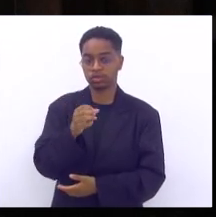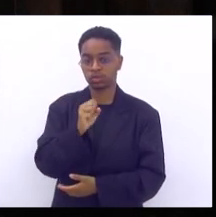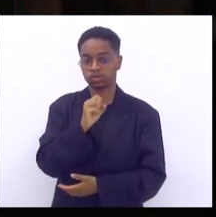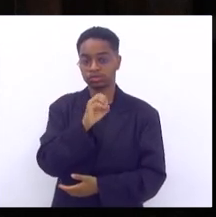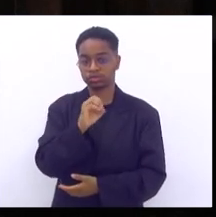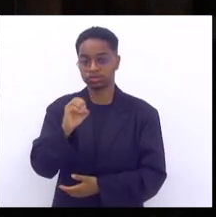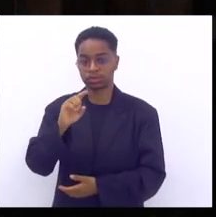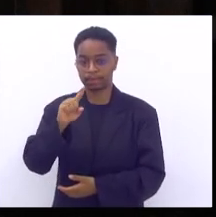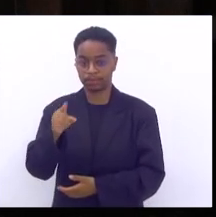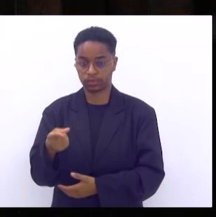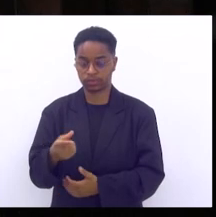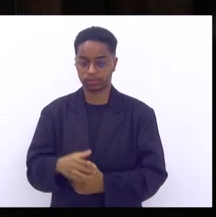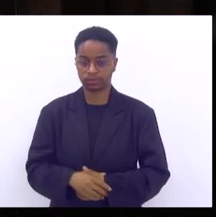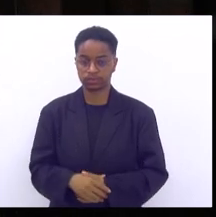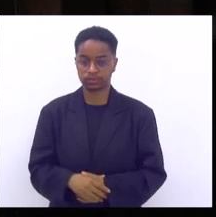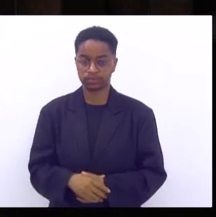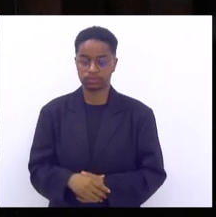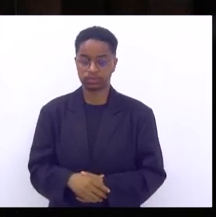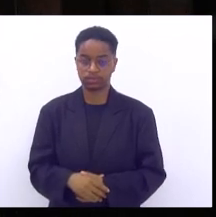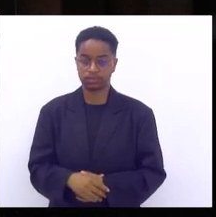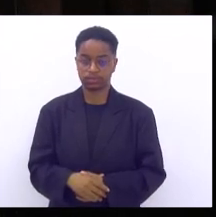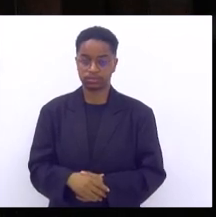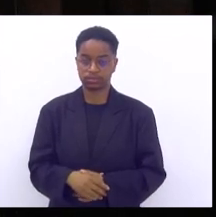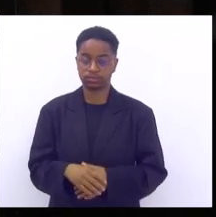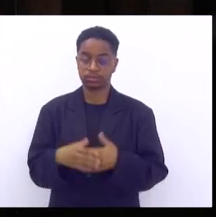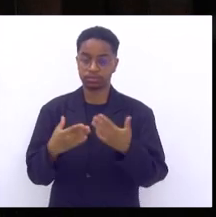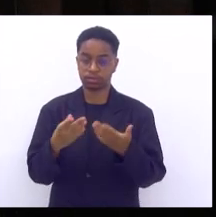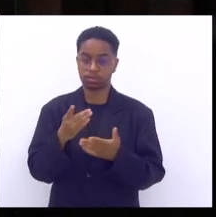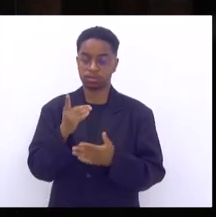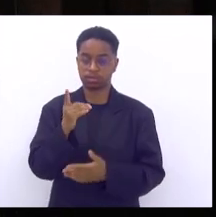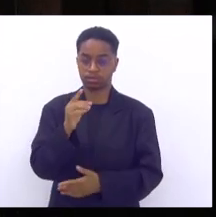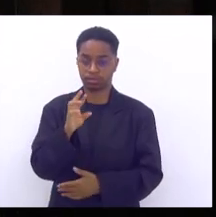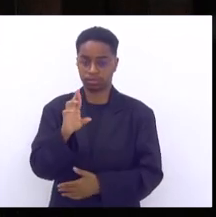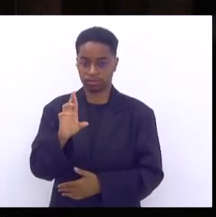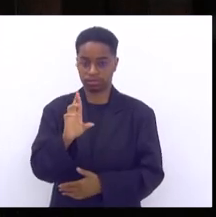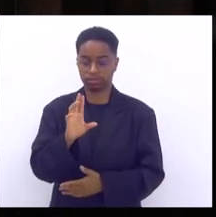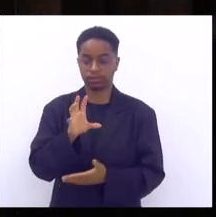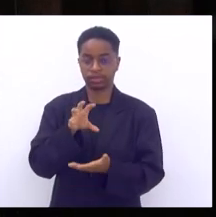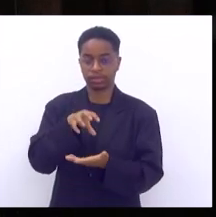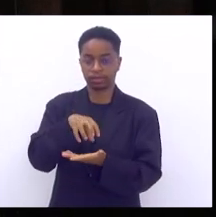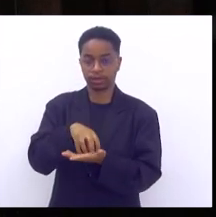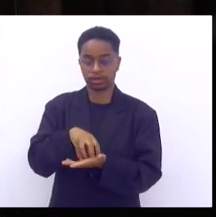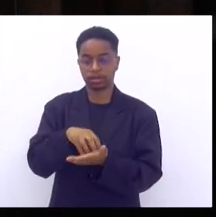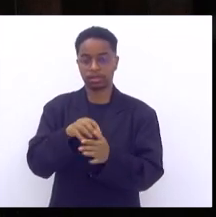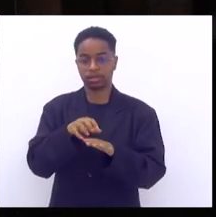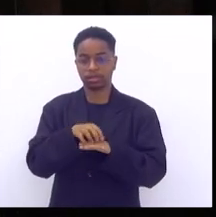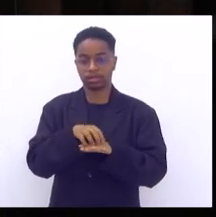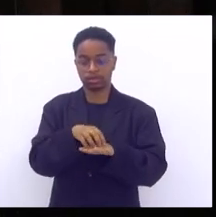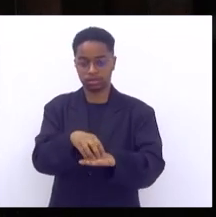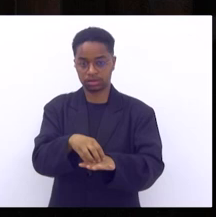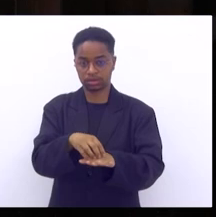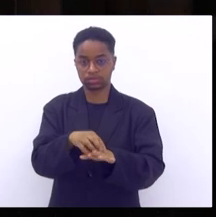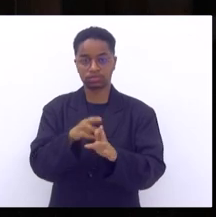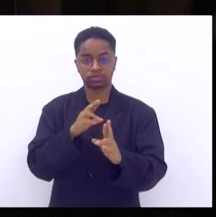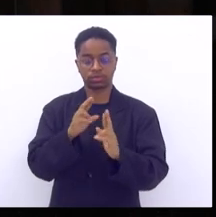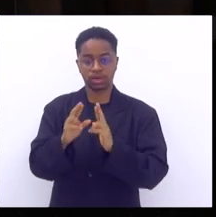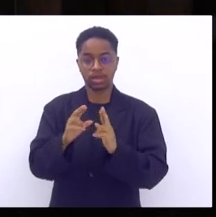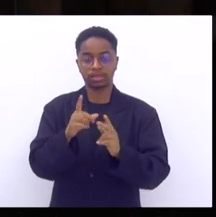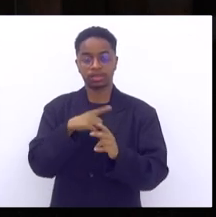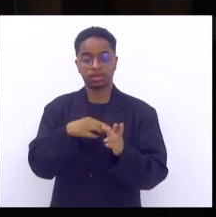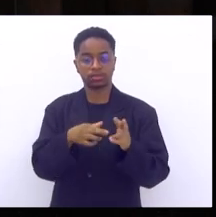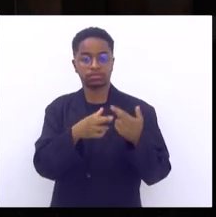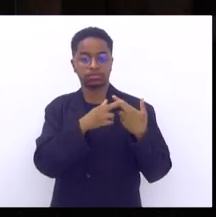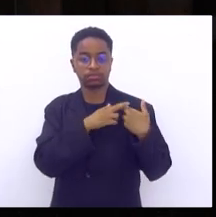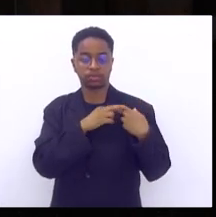R$ 26.800.000. O DR, Departamento de Estradas e Rodagens, que é o responsável pelas rodovias